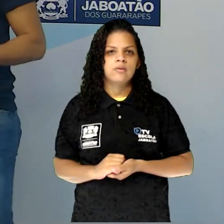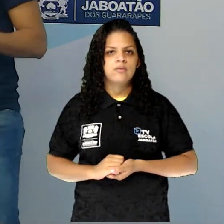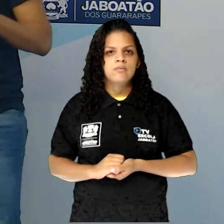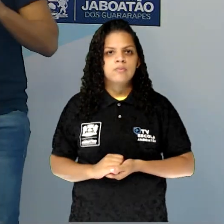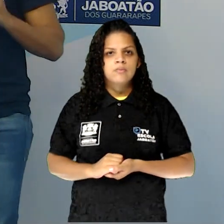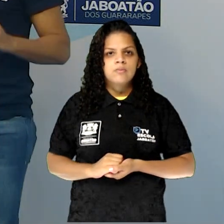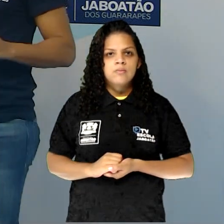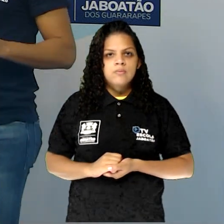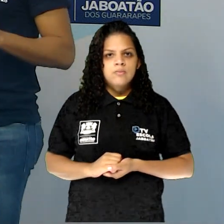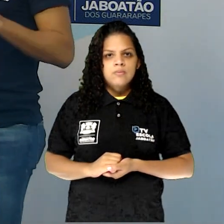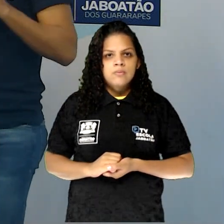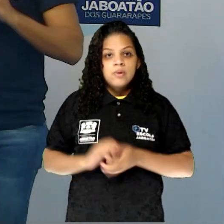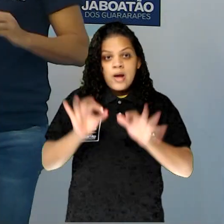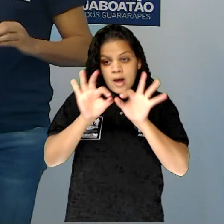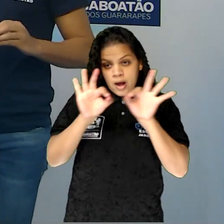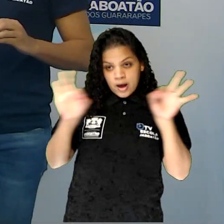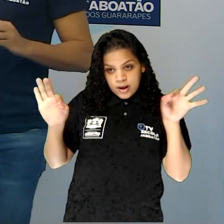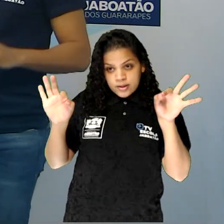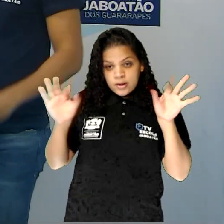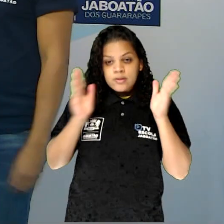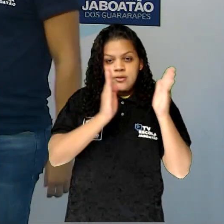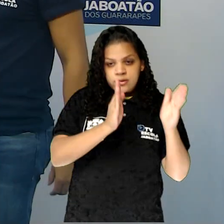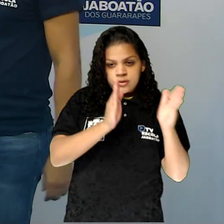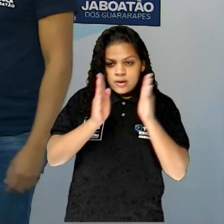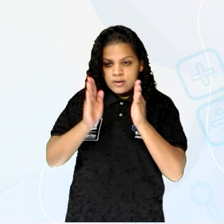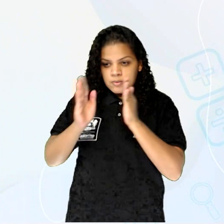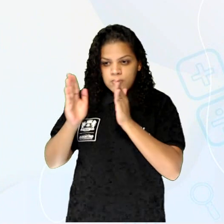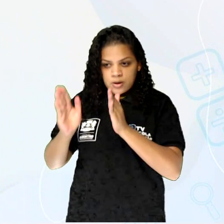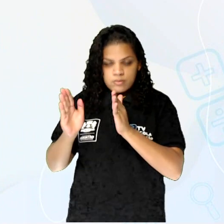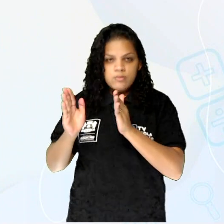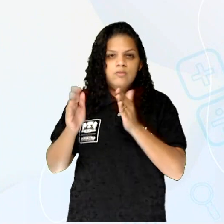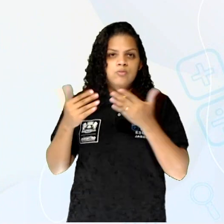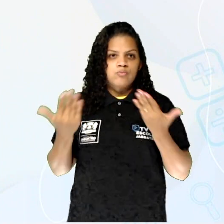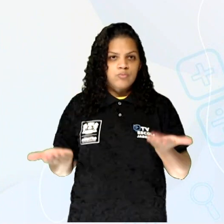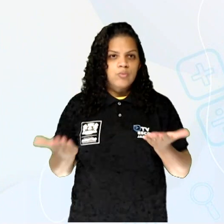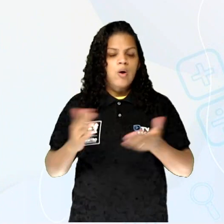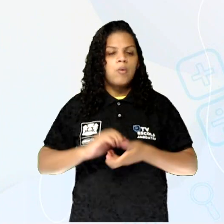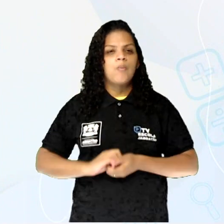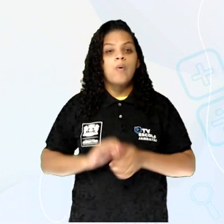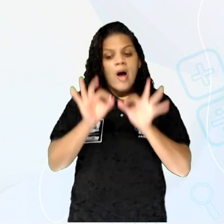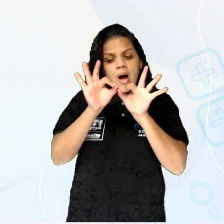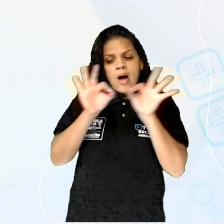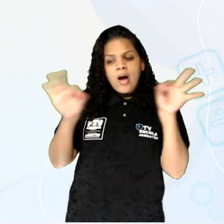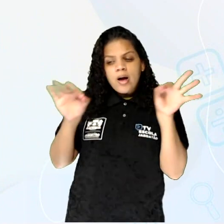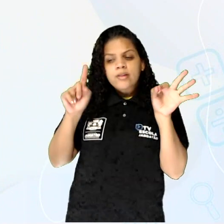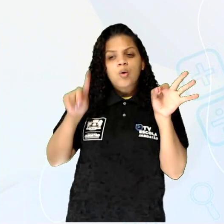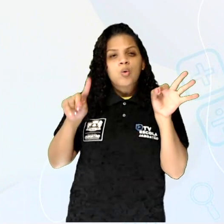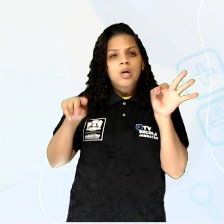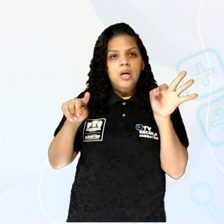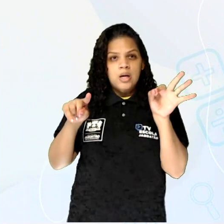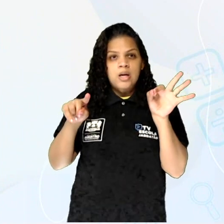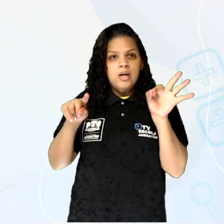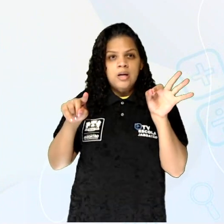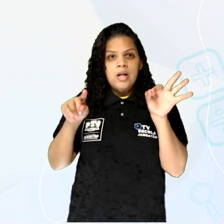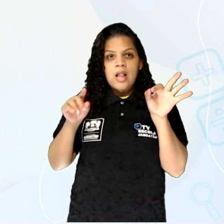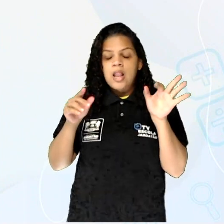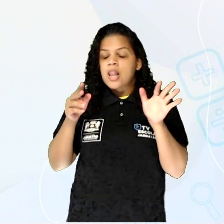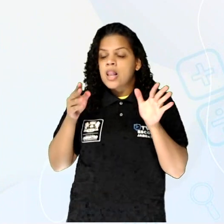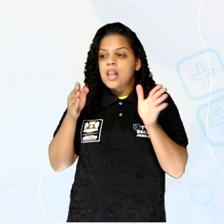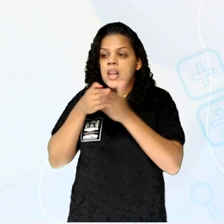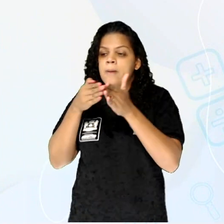retas e segmentos de reta e a reta é ilimitada nos dois sentidos